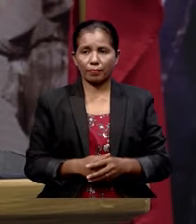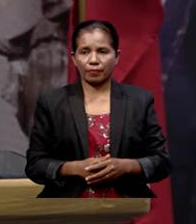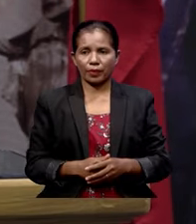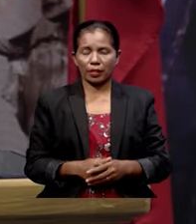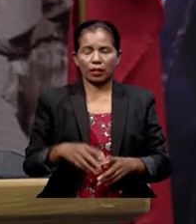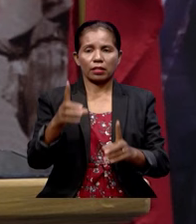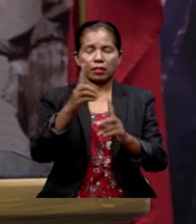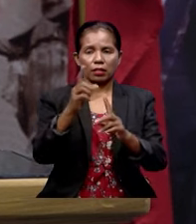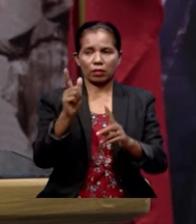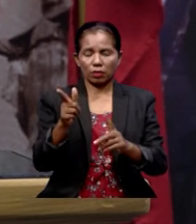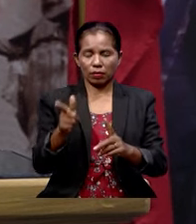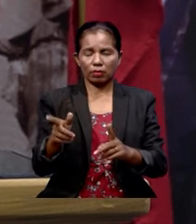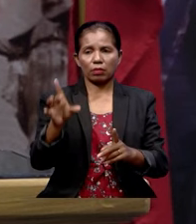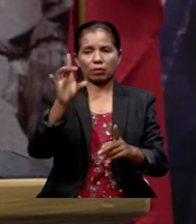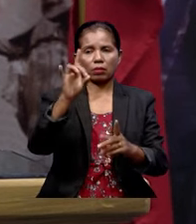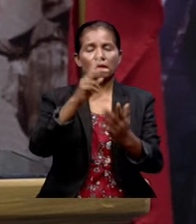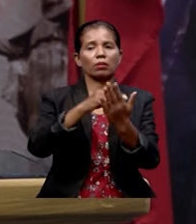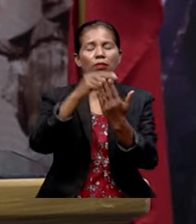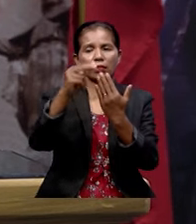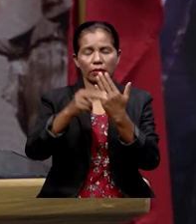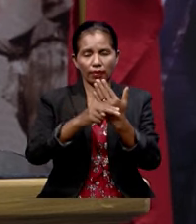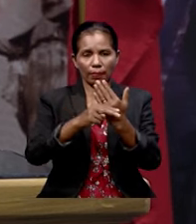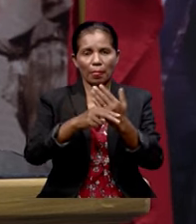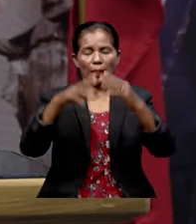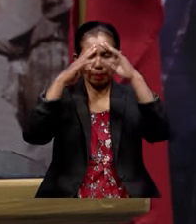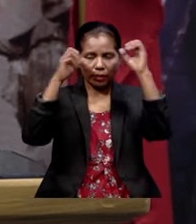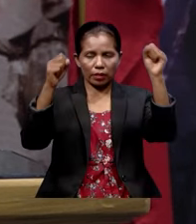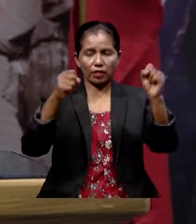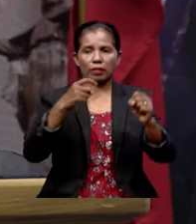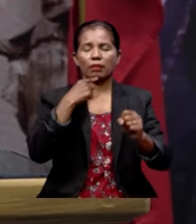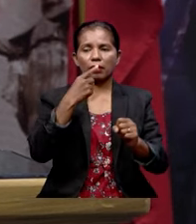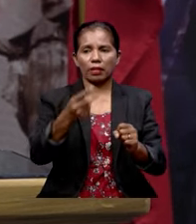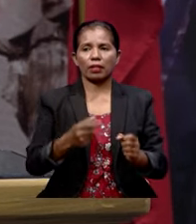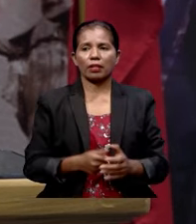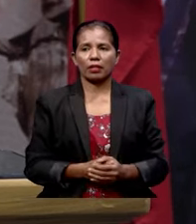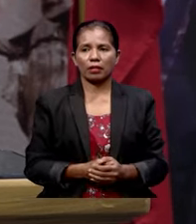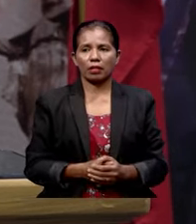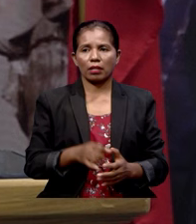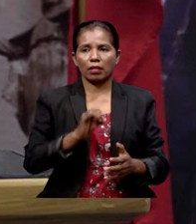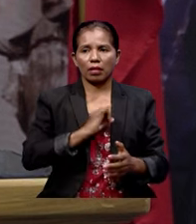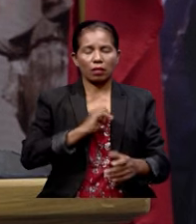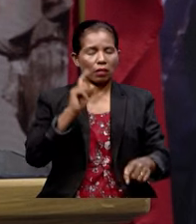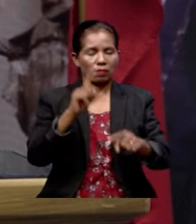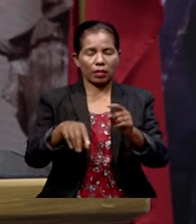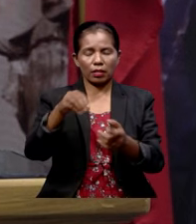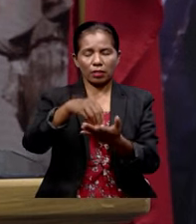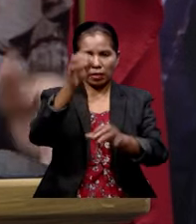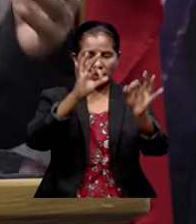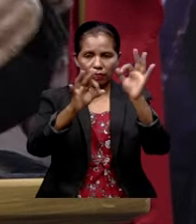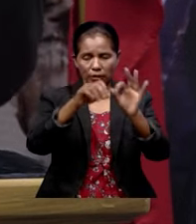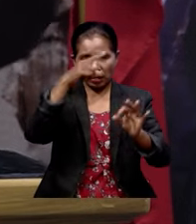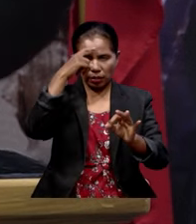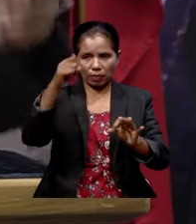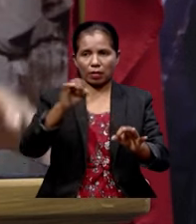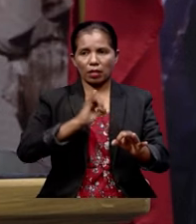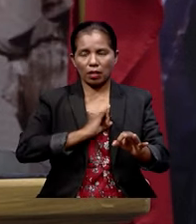28 de novembro. Presidente Prabowo e para Paulo Bela Garante, também